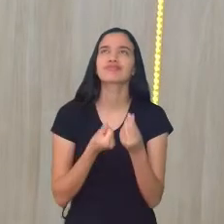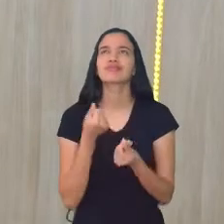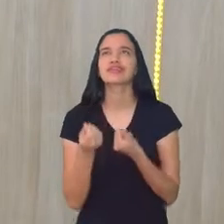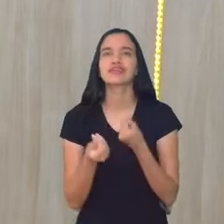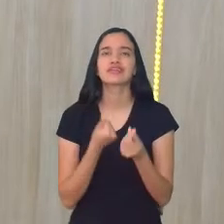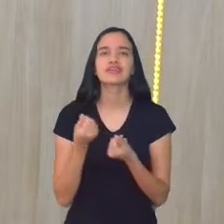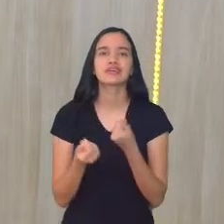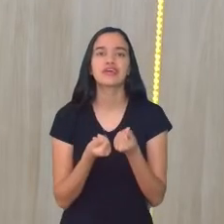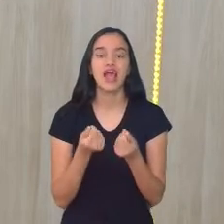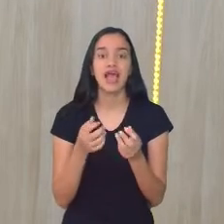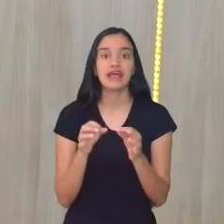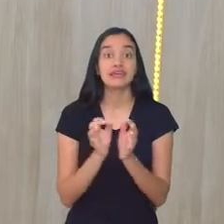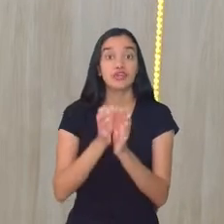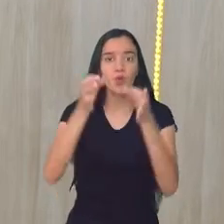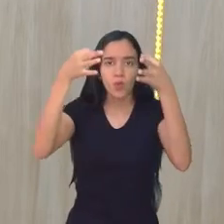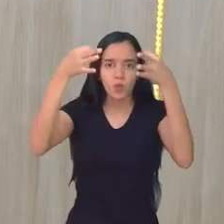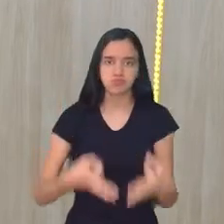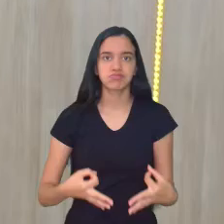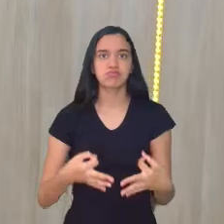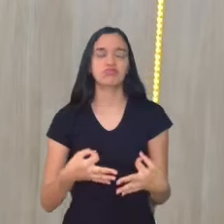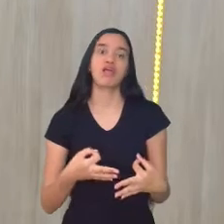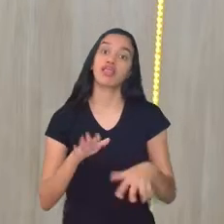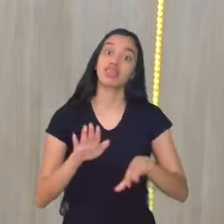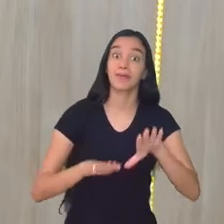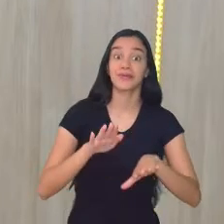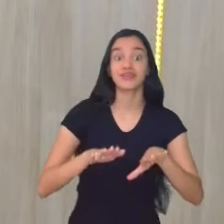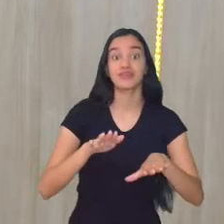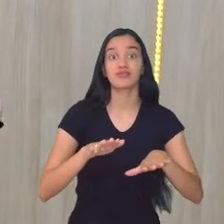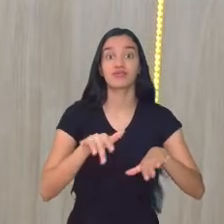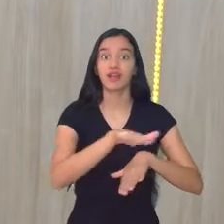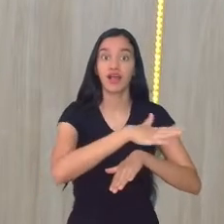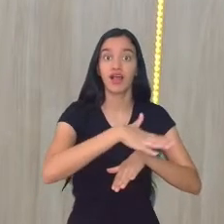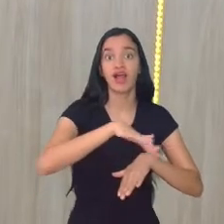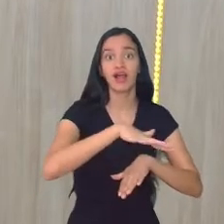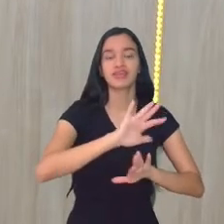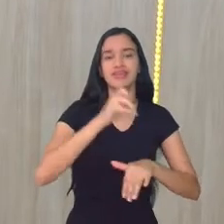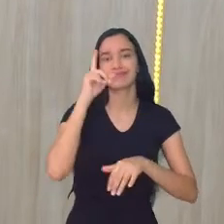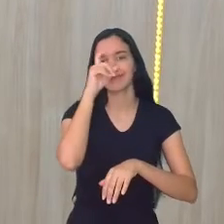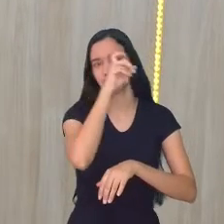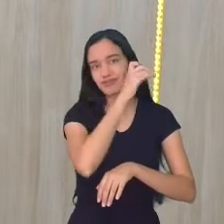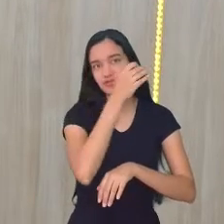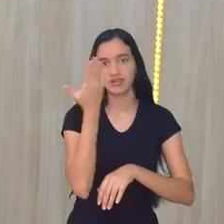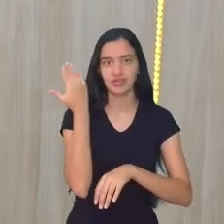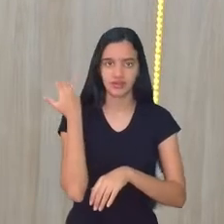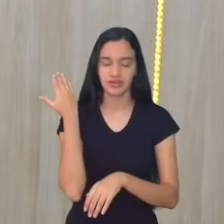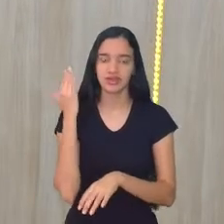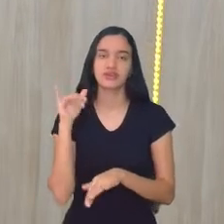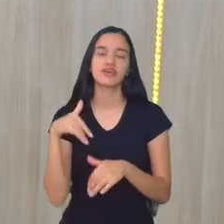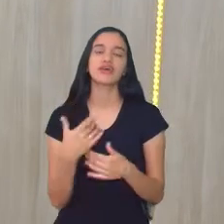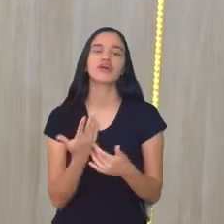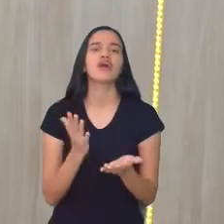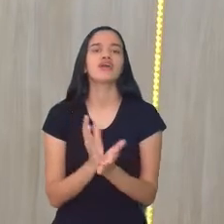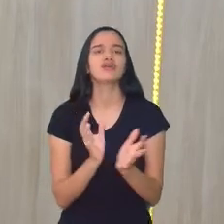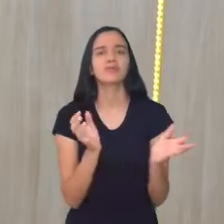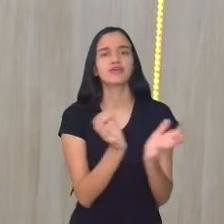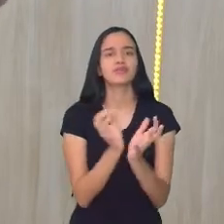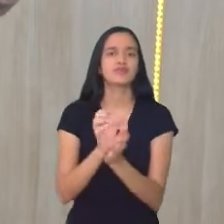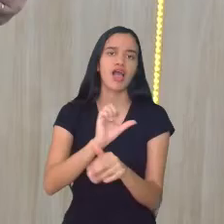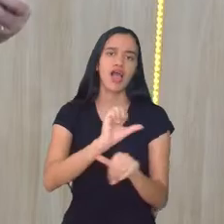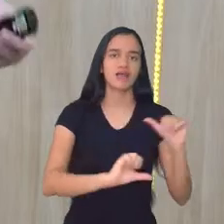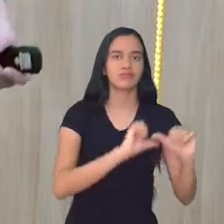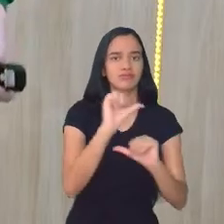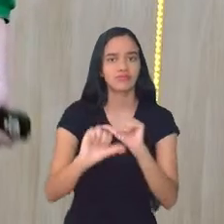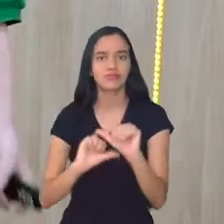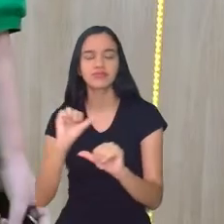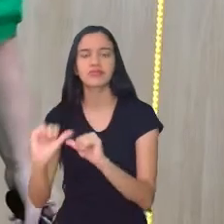digo, exatas, dependendo da região. E isso dificultava, né? Dificultava as trocas,